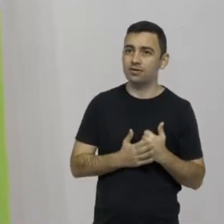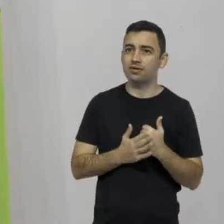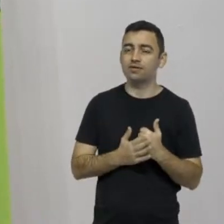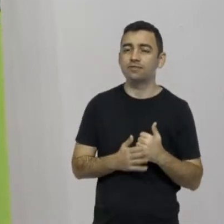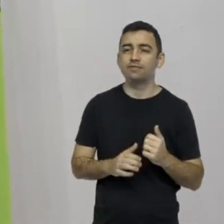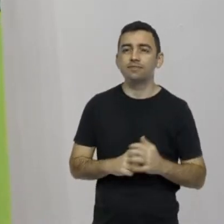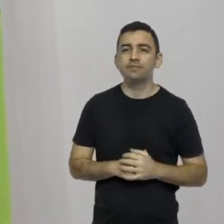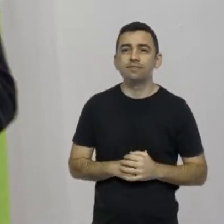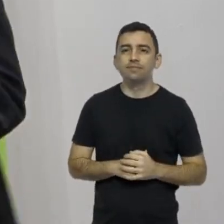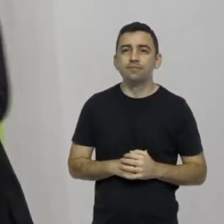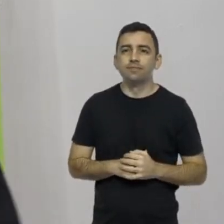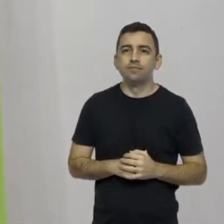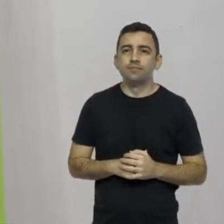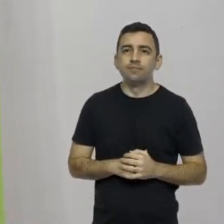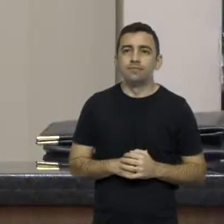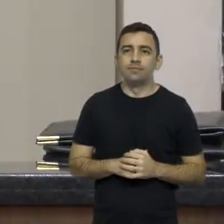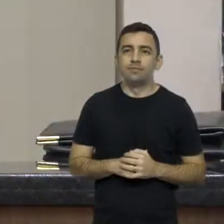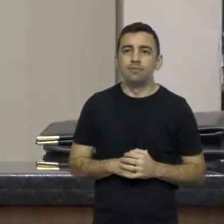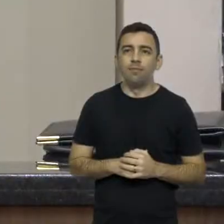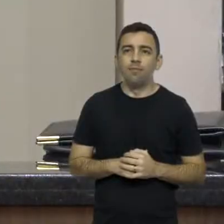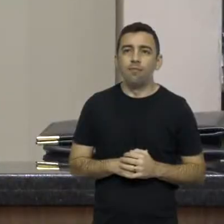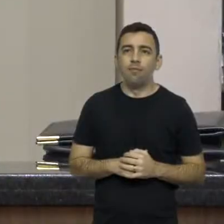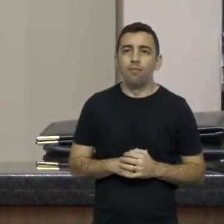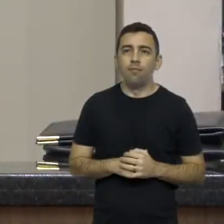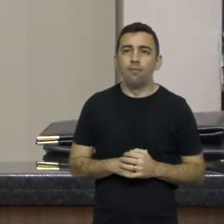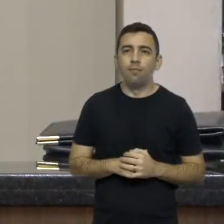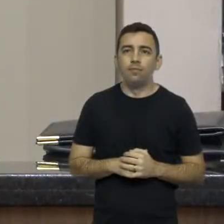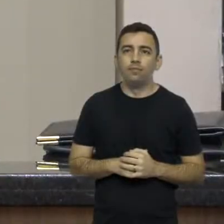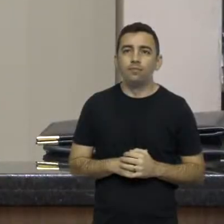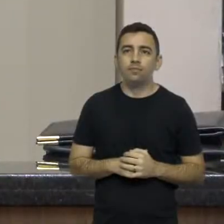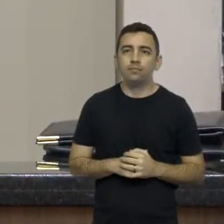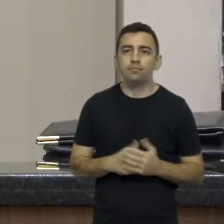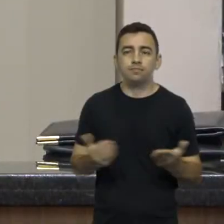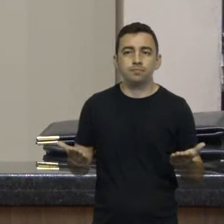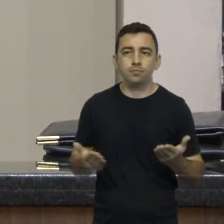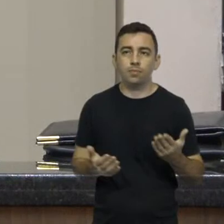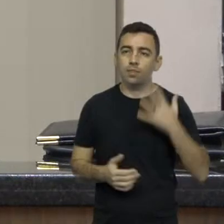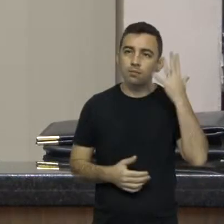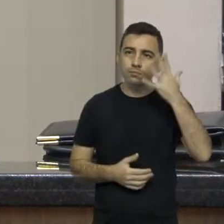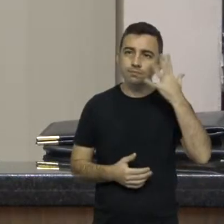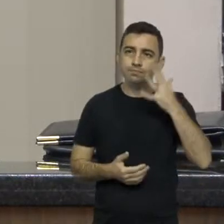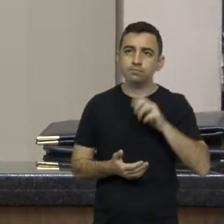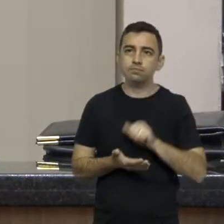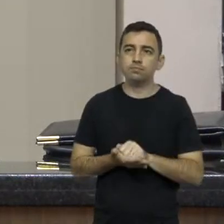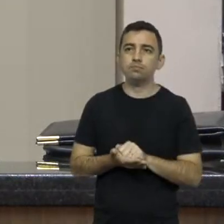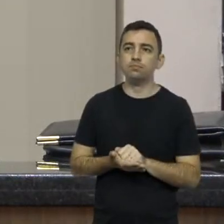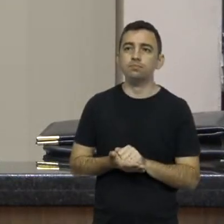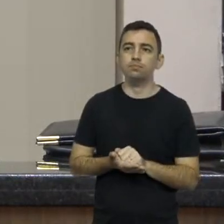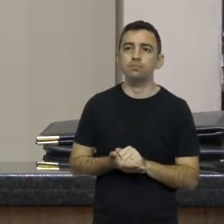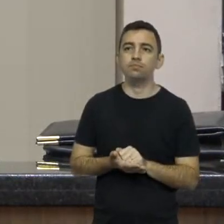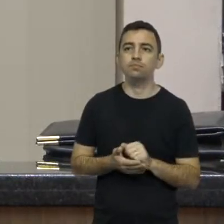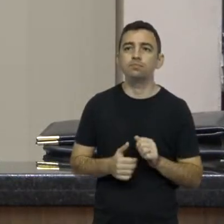mudar. Obrigado. Obrigado, deputado. Com a palavra o deputado...